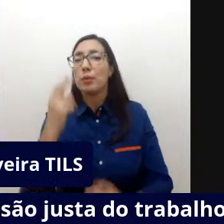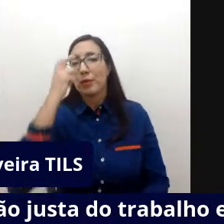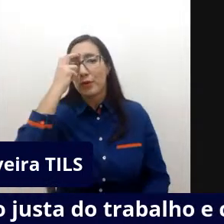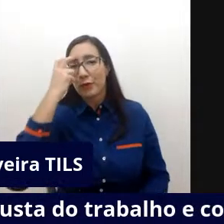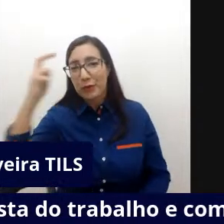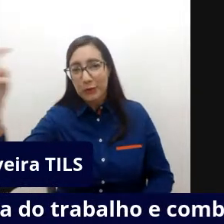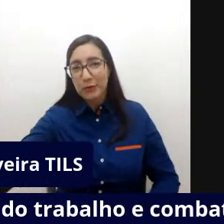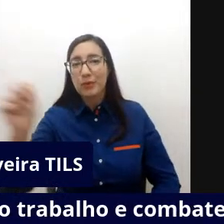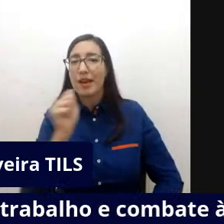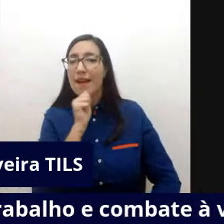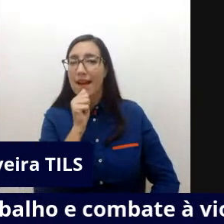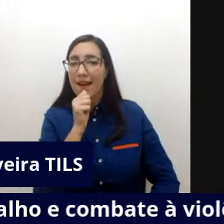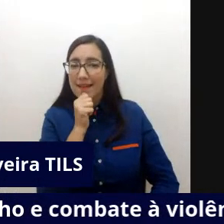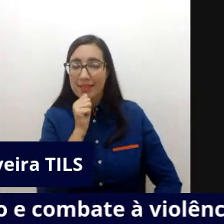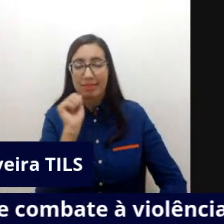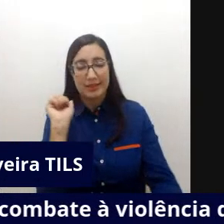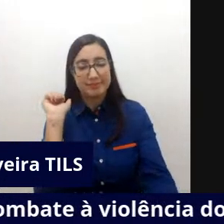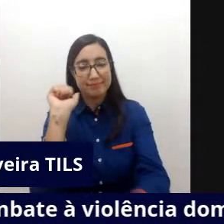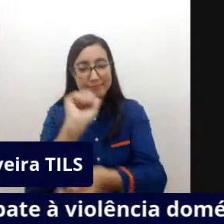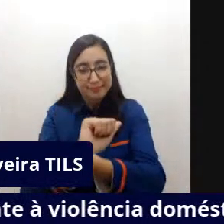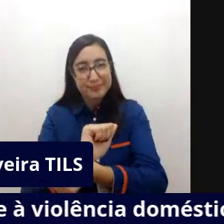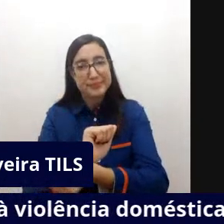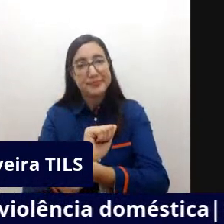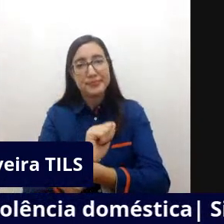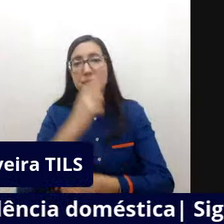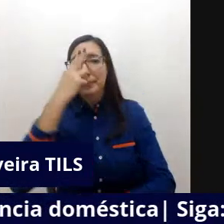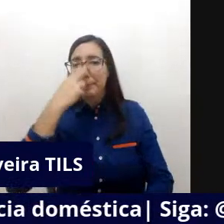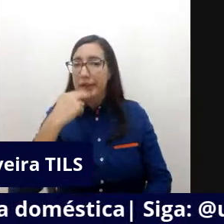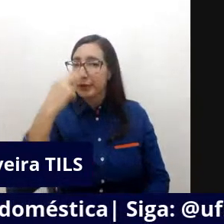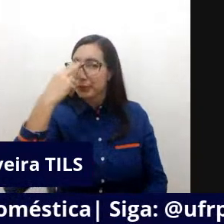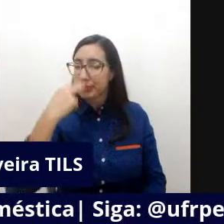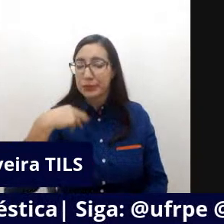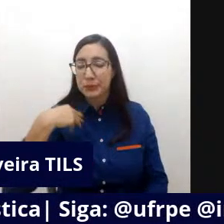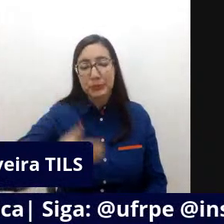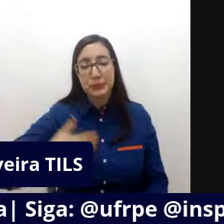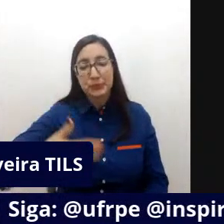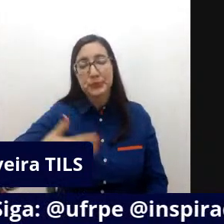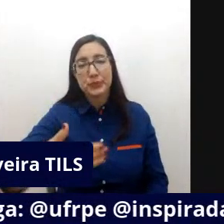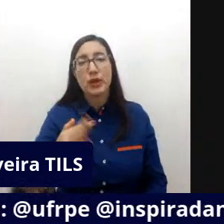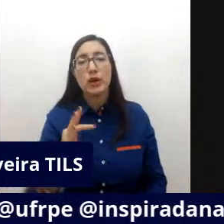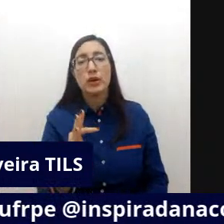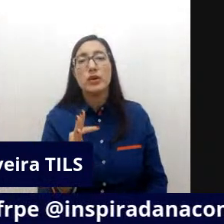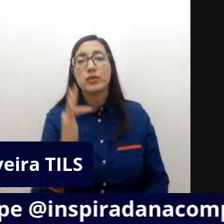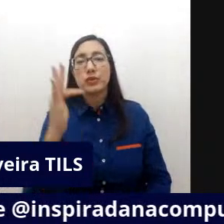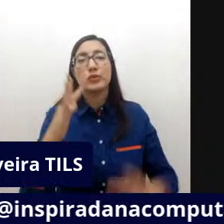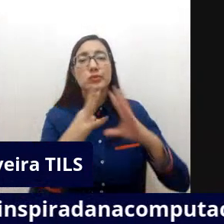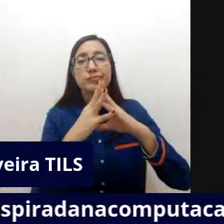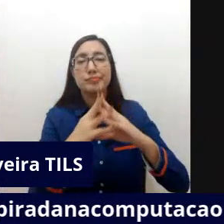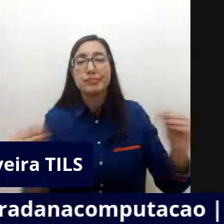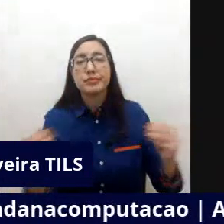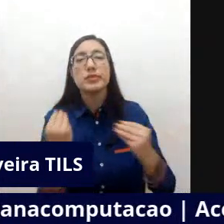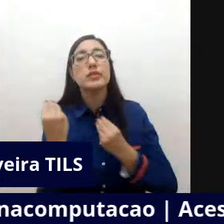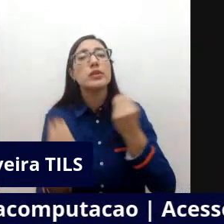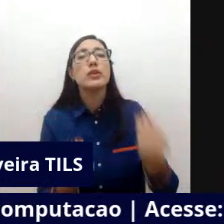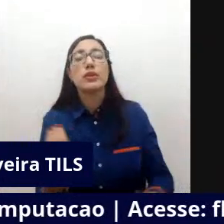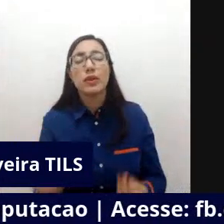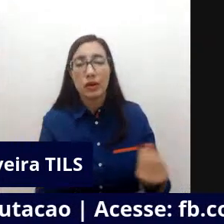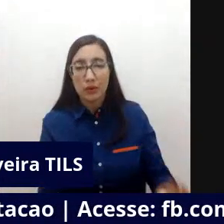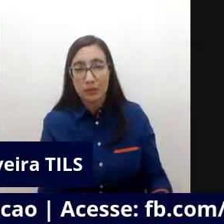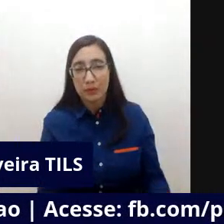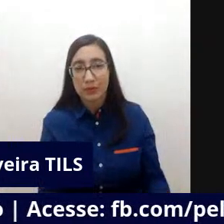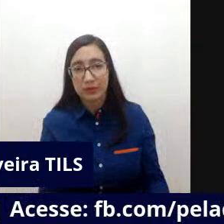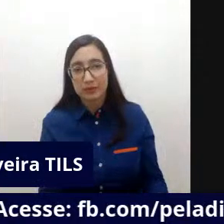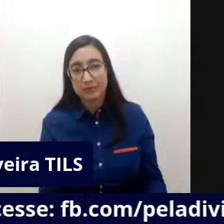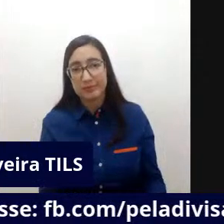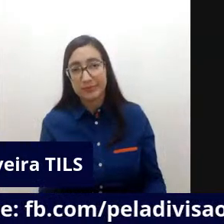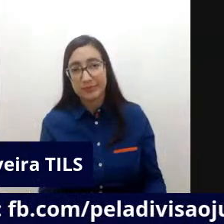de servidão. Como é que a gente pode, a longo prazo, né, construir isso? A campanha é uma forma, é, mas para quem não é empregado doméstico, e o que é que as